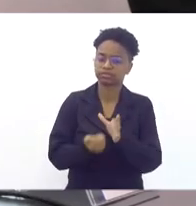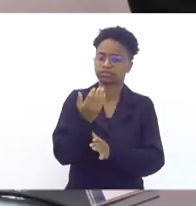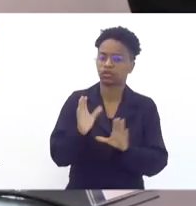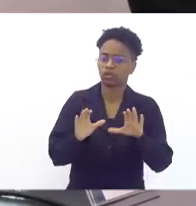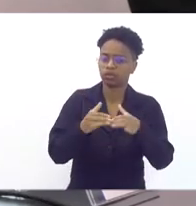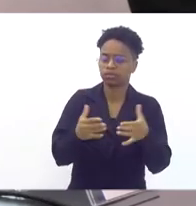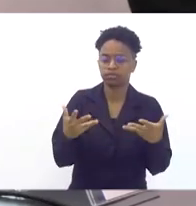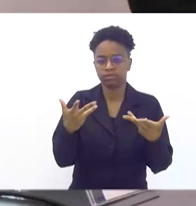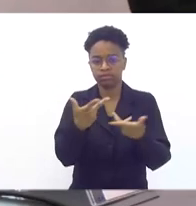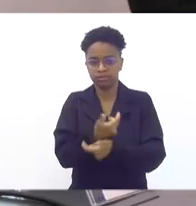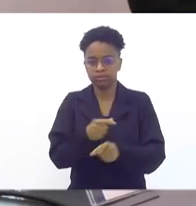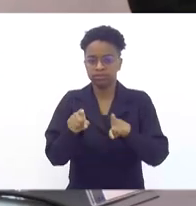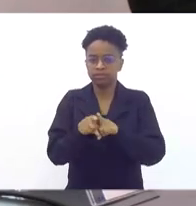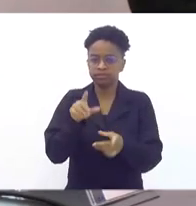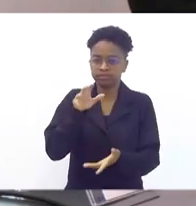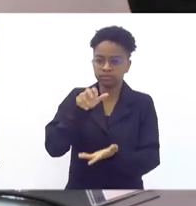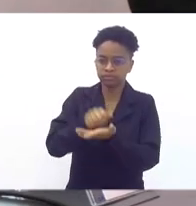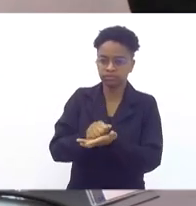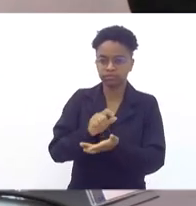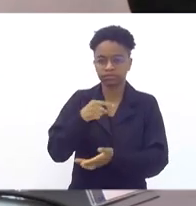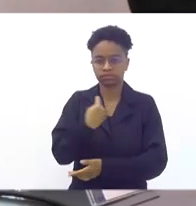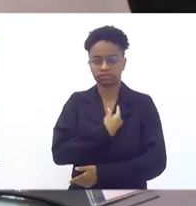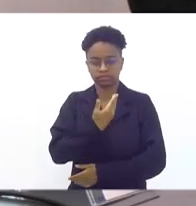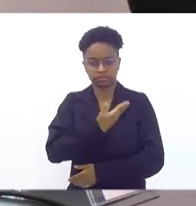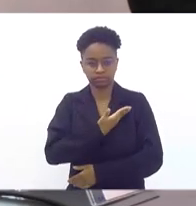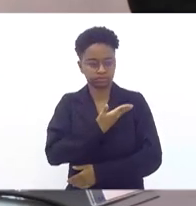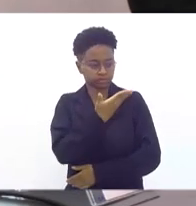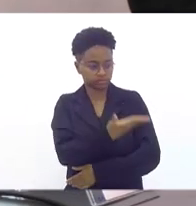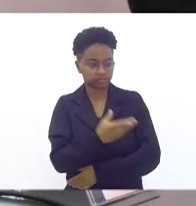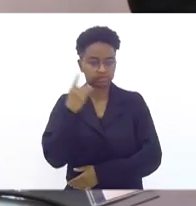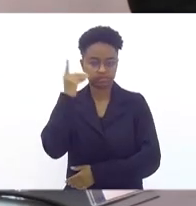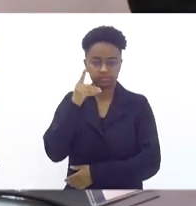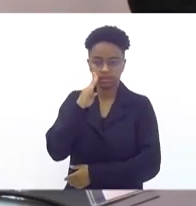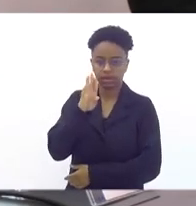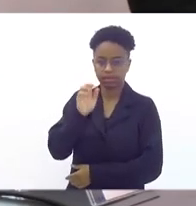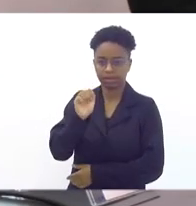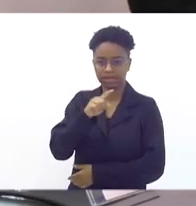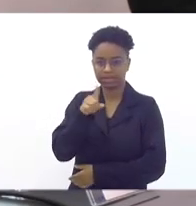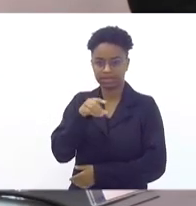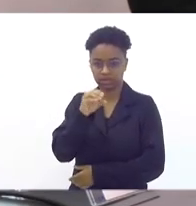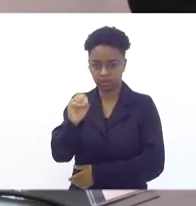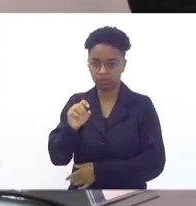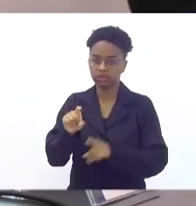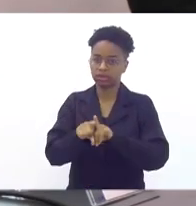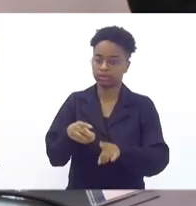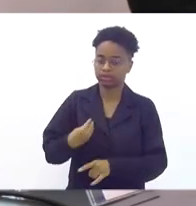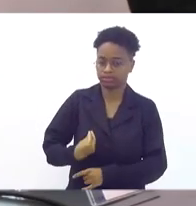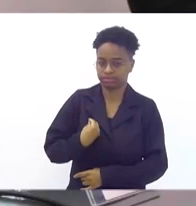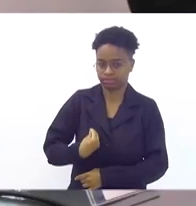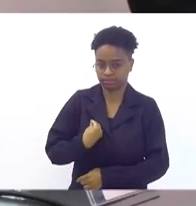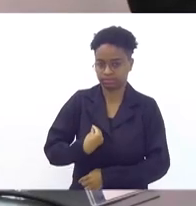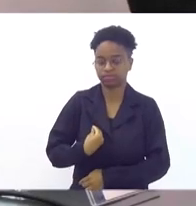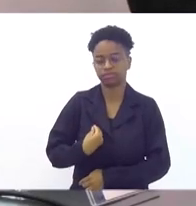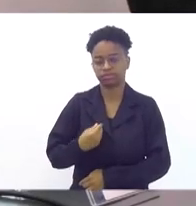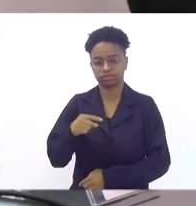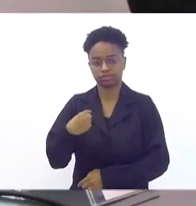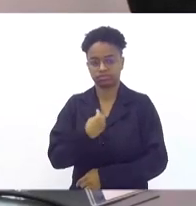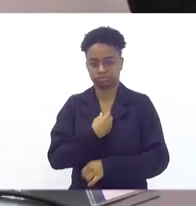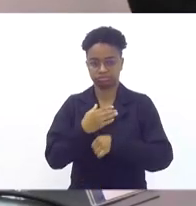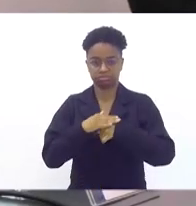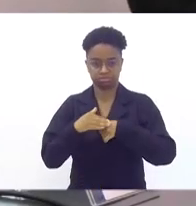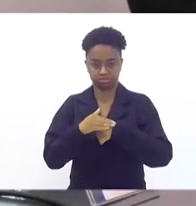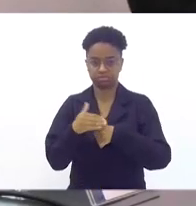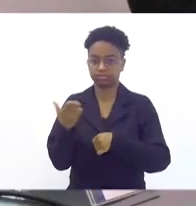quero só registrar que o nosso amigo está aqui Deputado brasão fazendo parte aqui um deputado querido por nós também